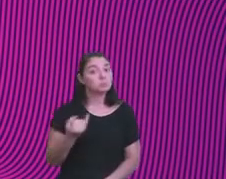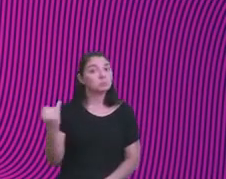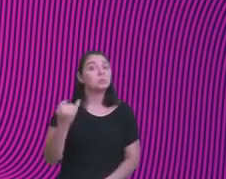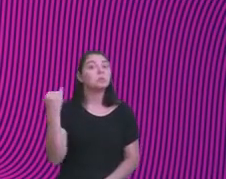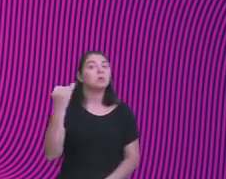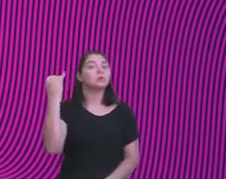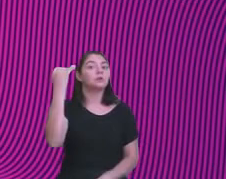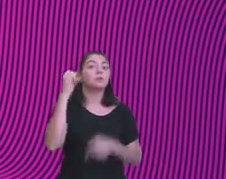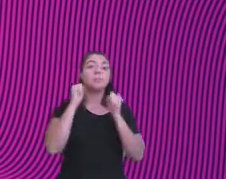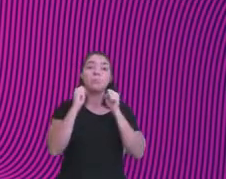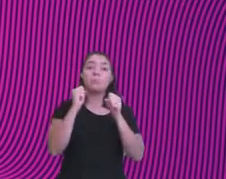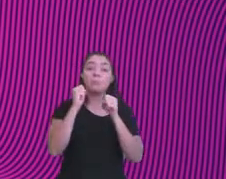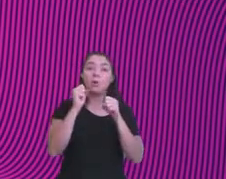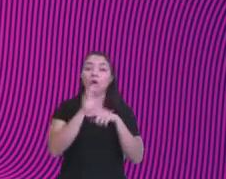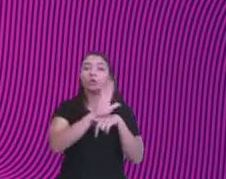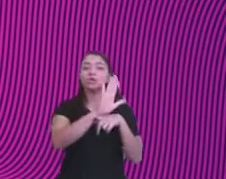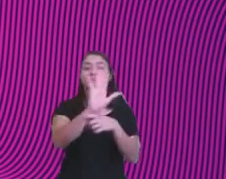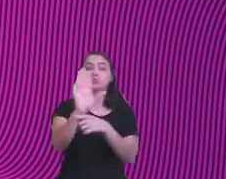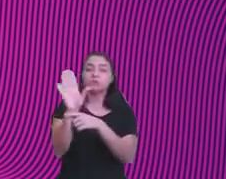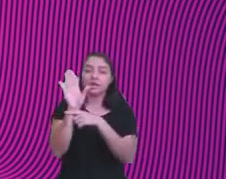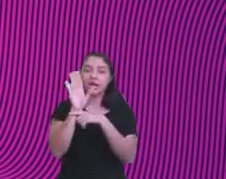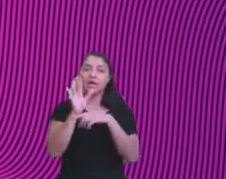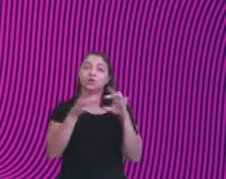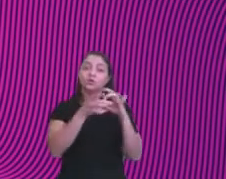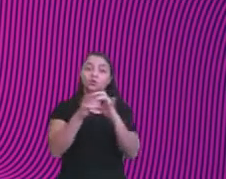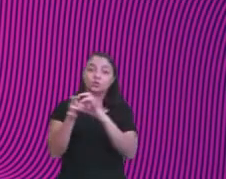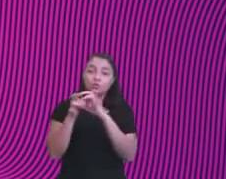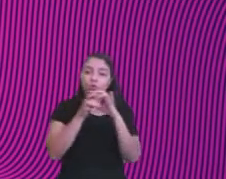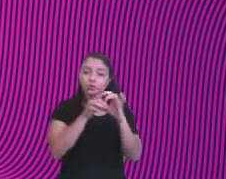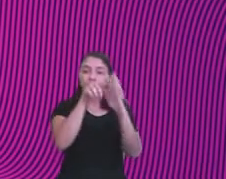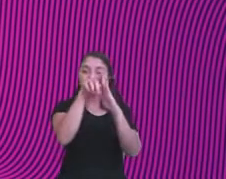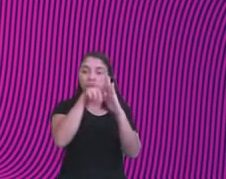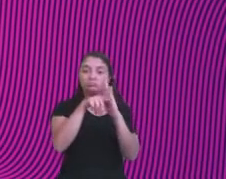somatório com a ressonância e até com o PET scan.